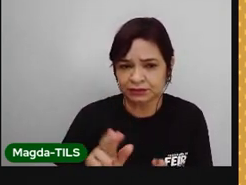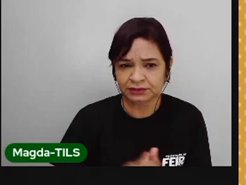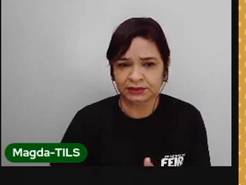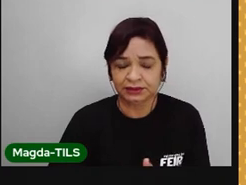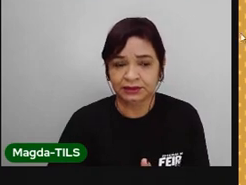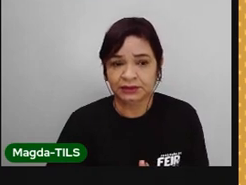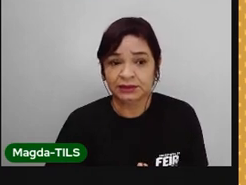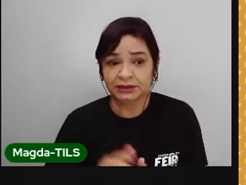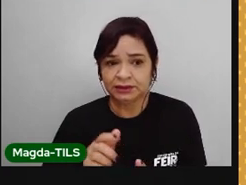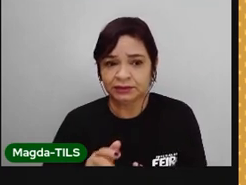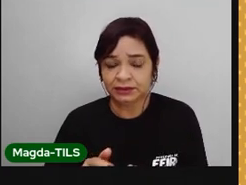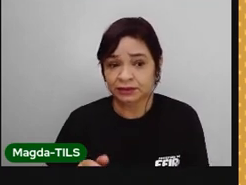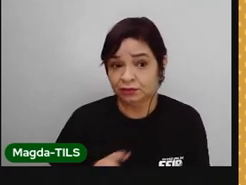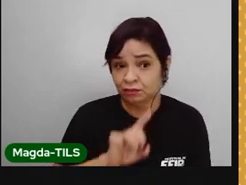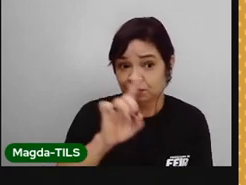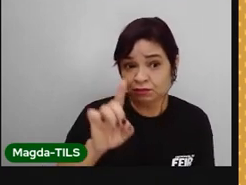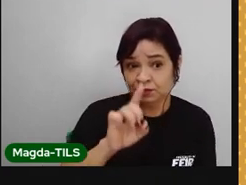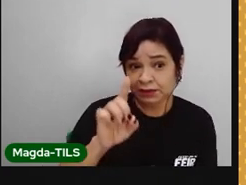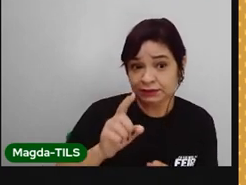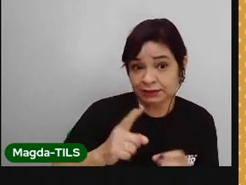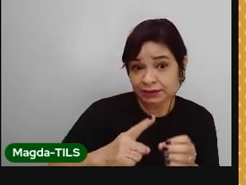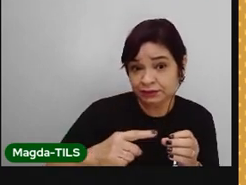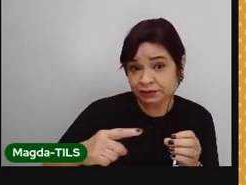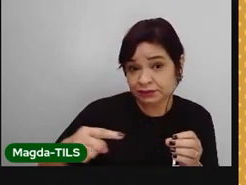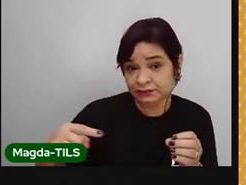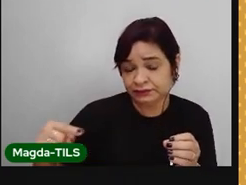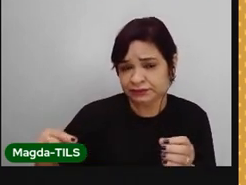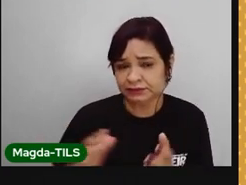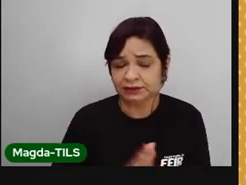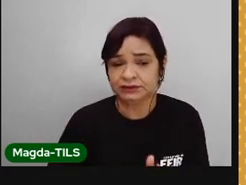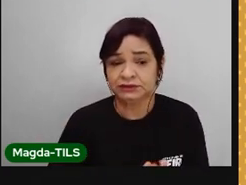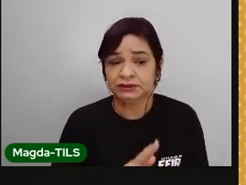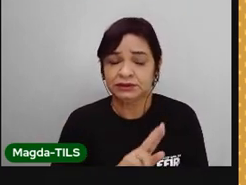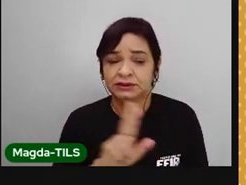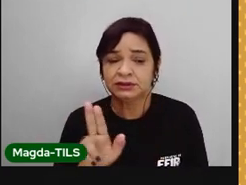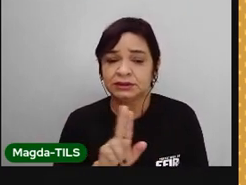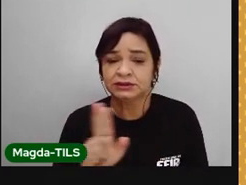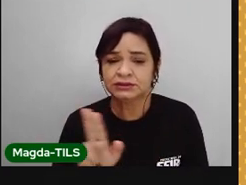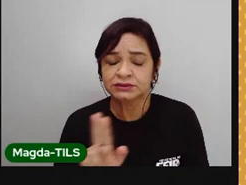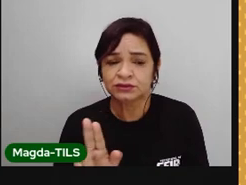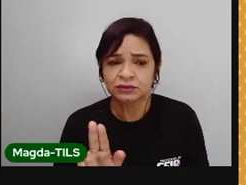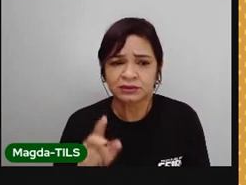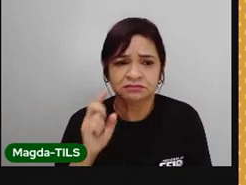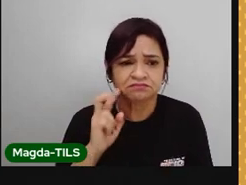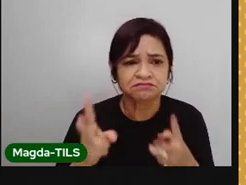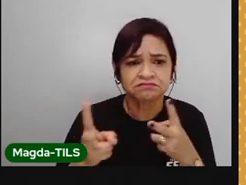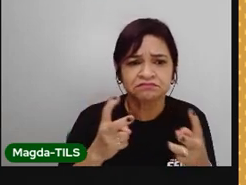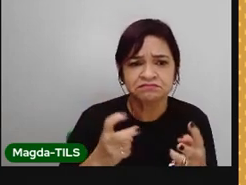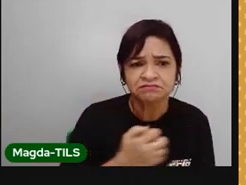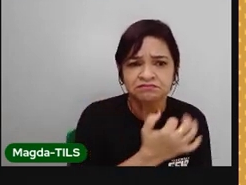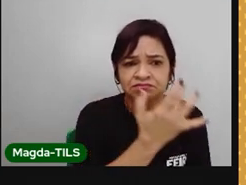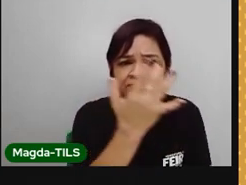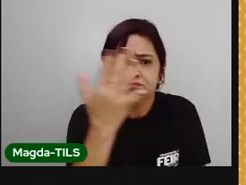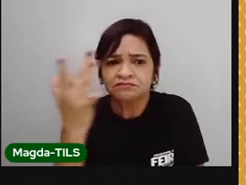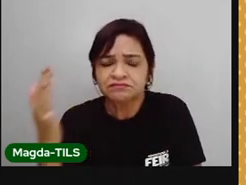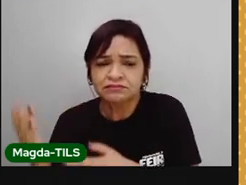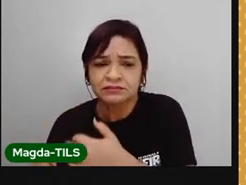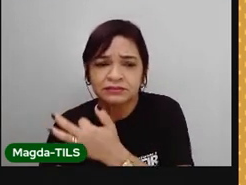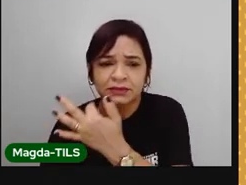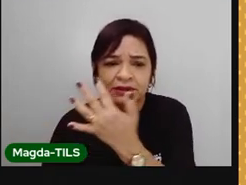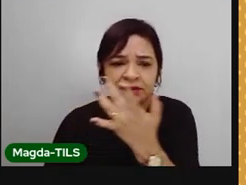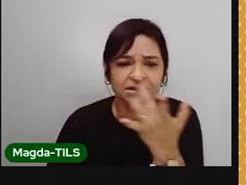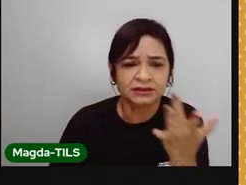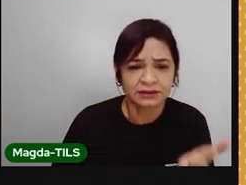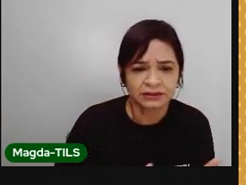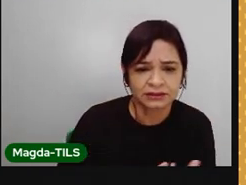Telos. Então, esse nome Terra representa a personificação da natureza e da própria Terra, Terra com T minúsculo